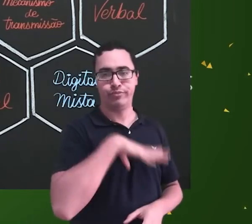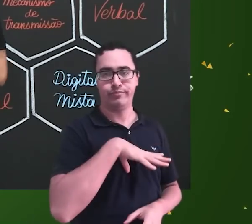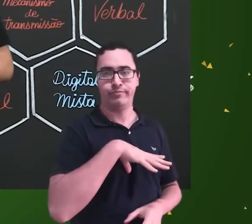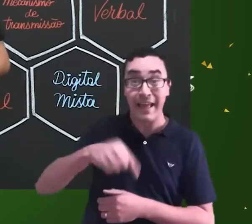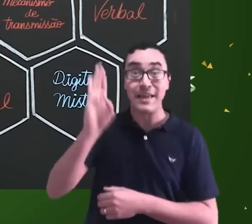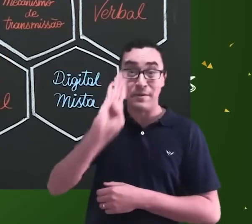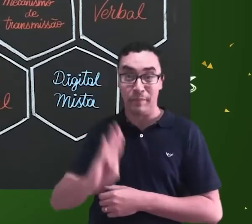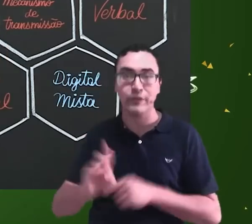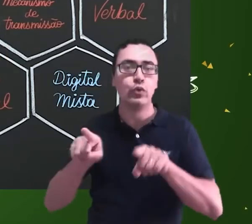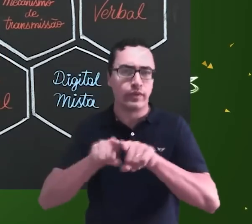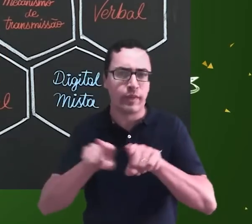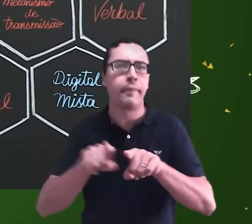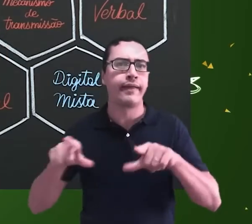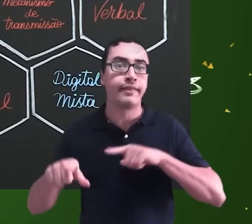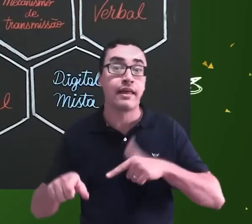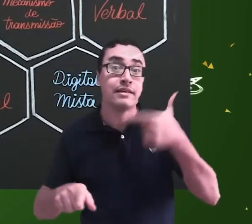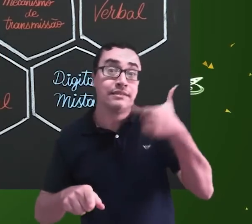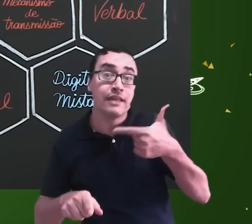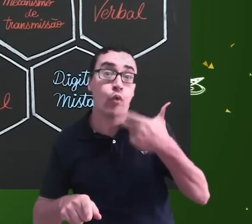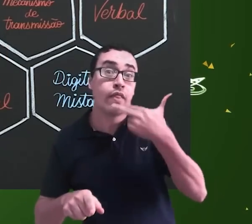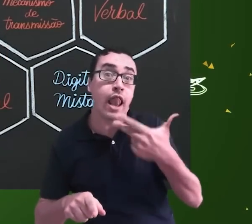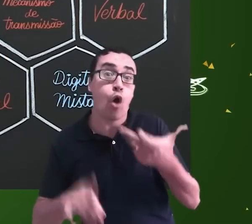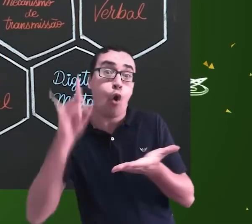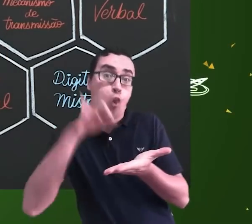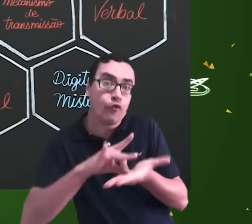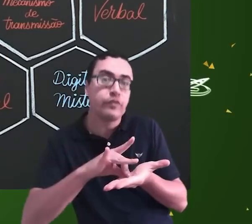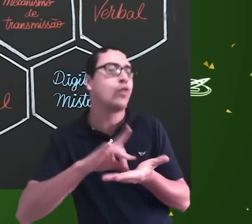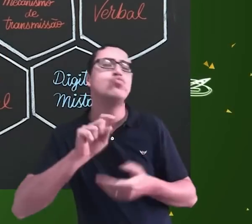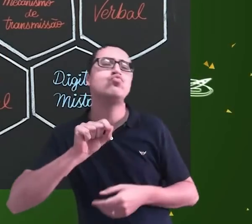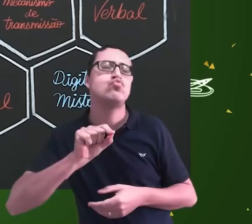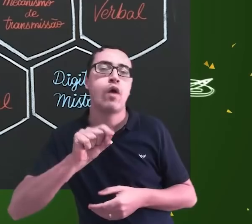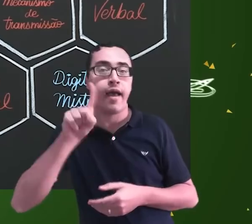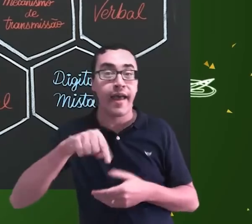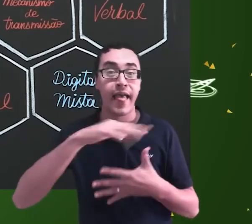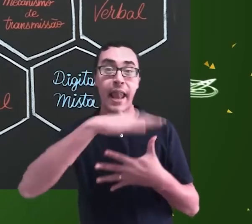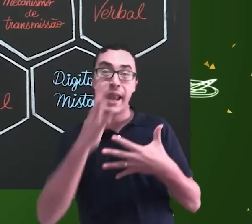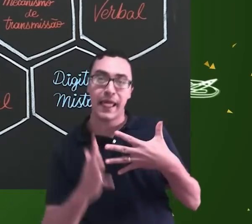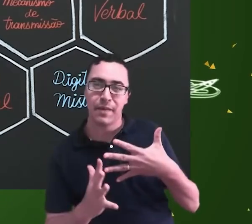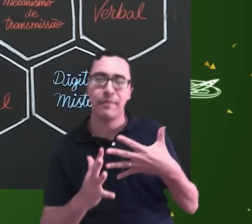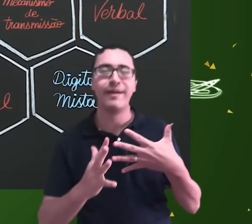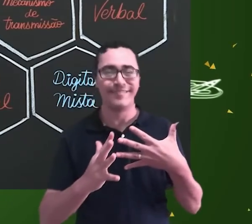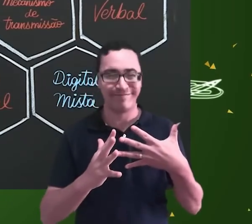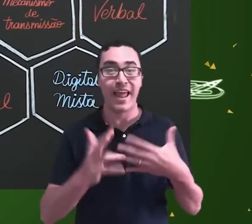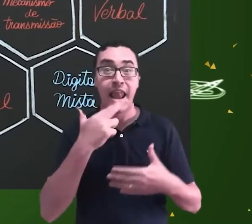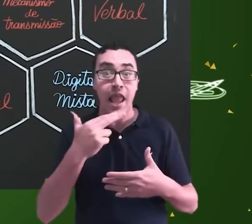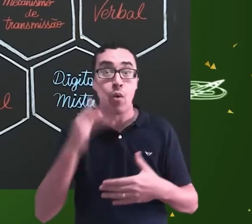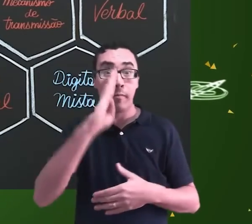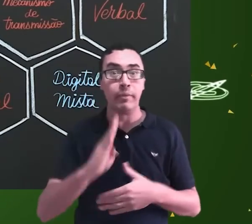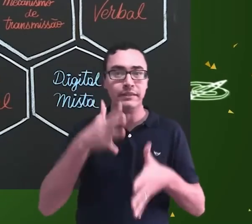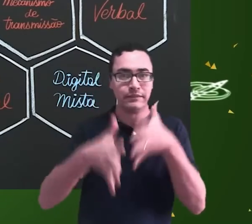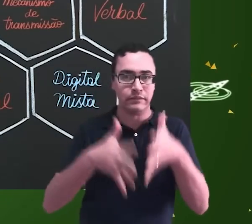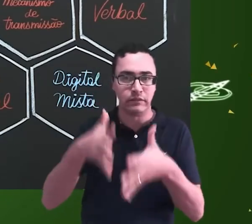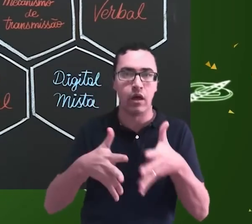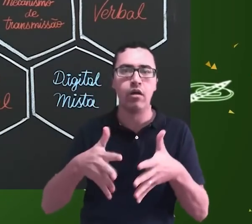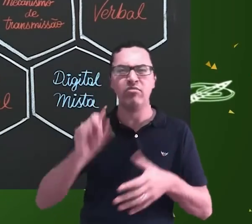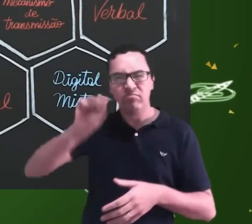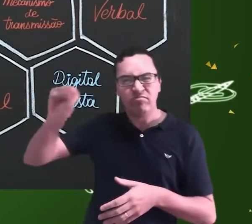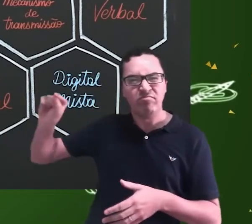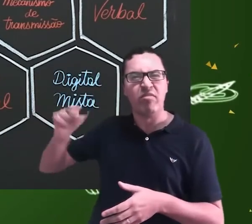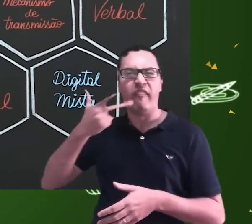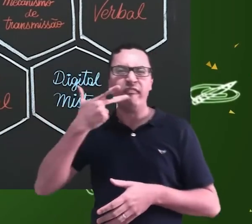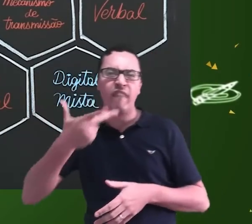O Brasil também tem uma segunda língua oficial, que é a Libras, é a língua brasileira de sinais. Alguns chamam de linguagem, mas é uma língua, ela também tem um